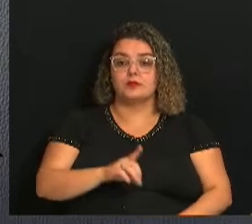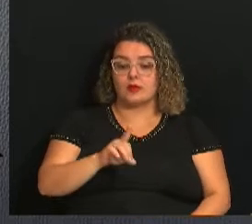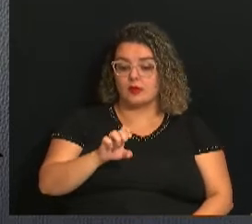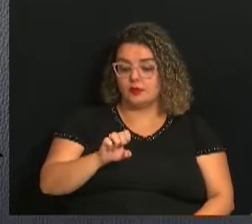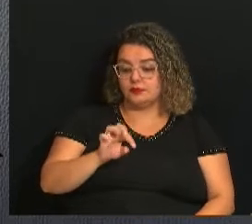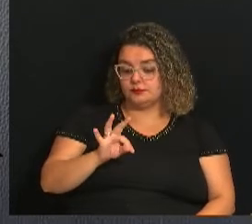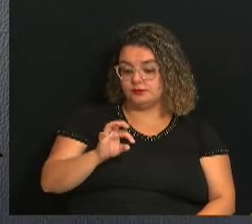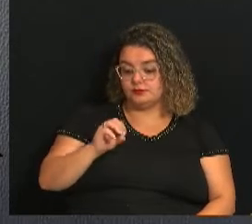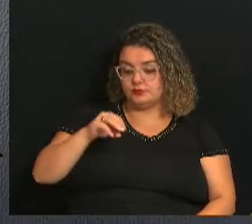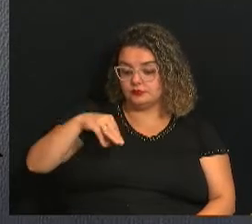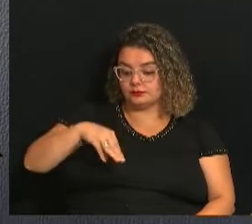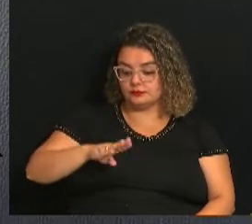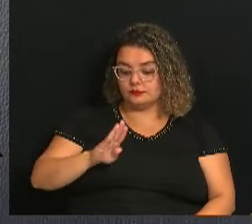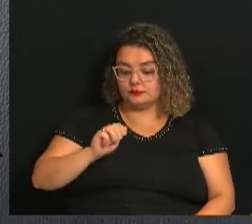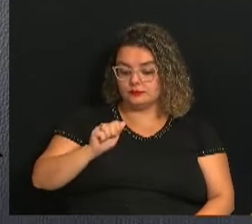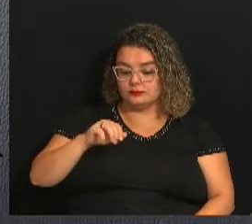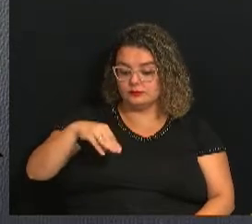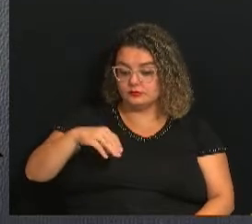de parte dessa área,